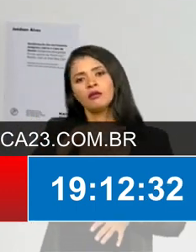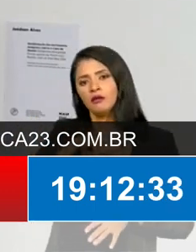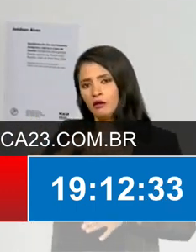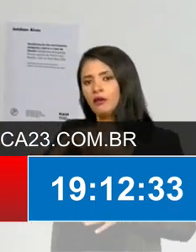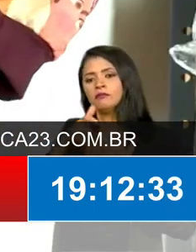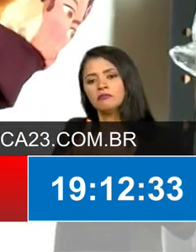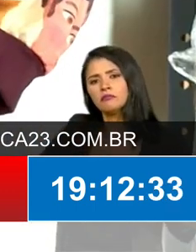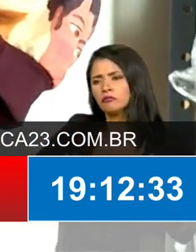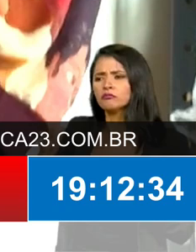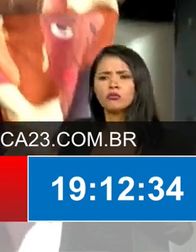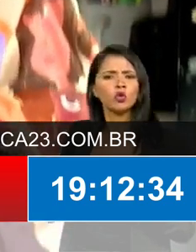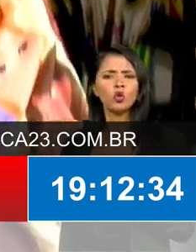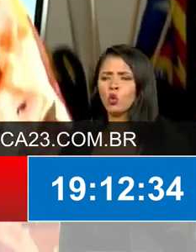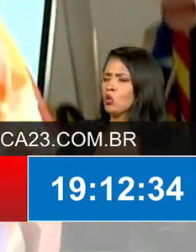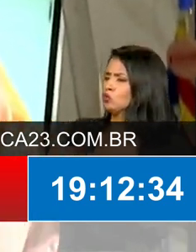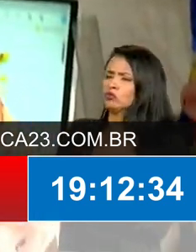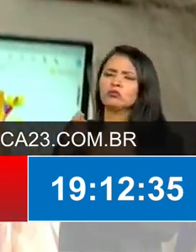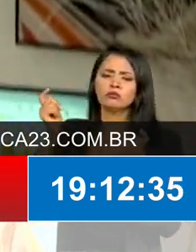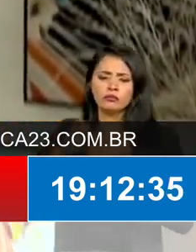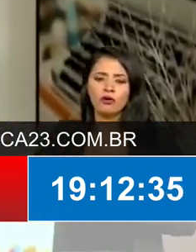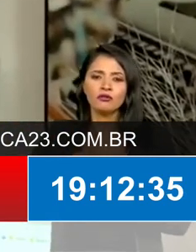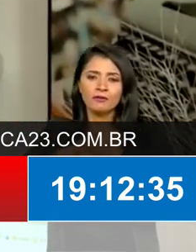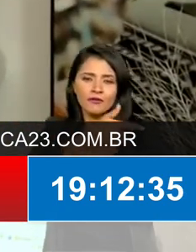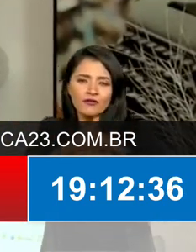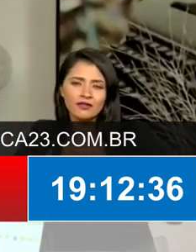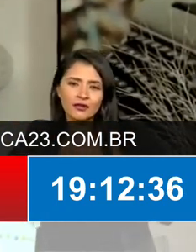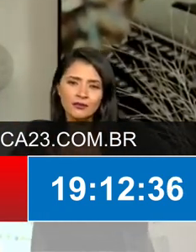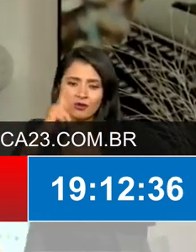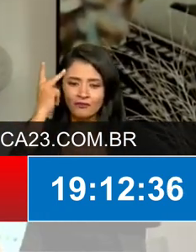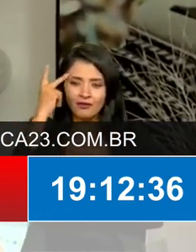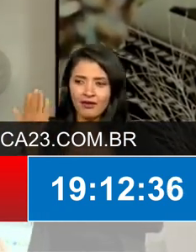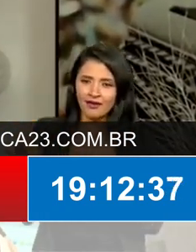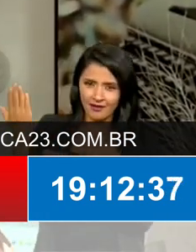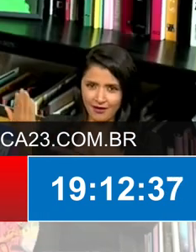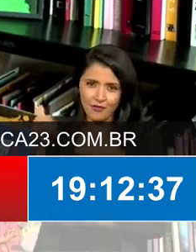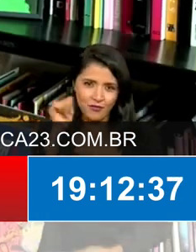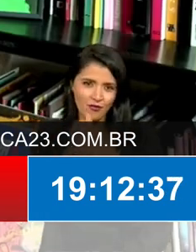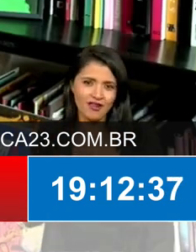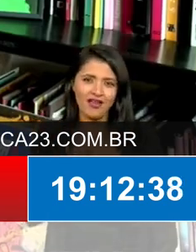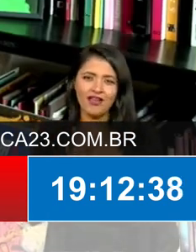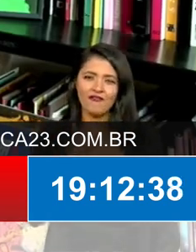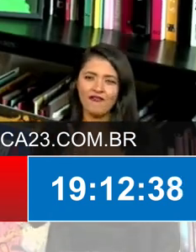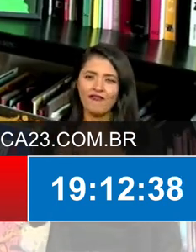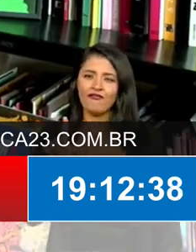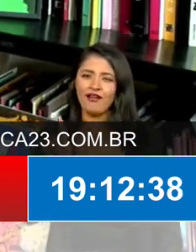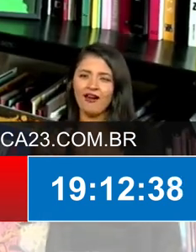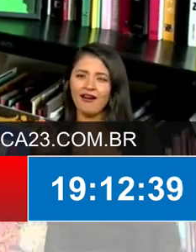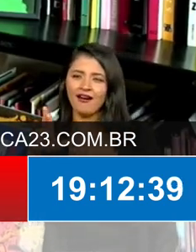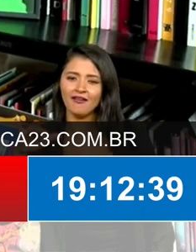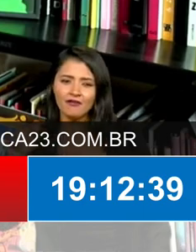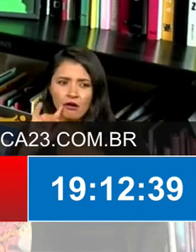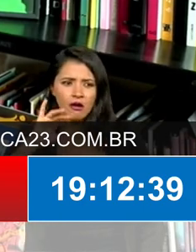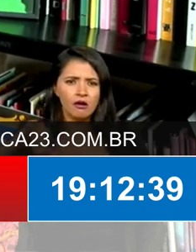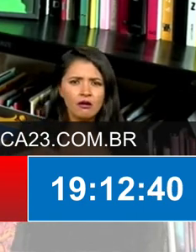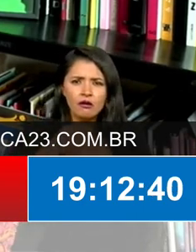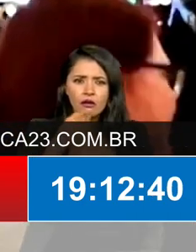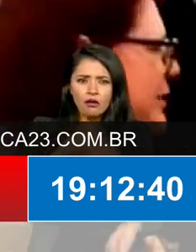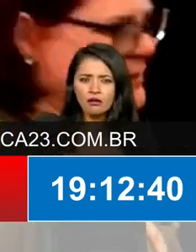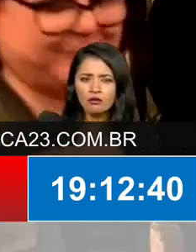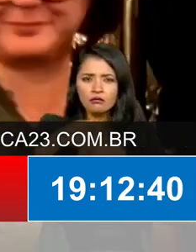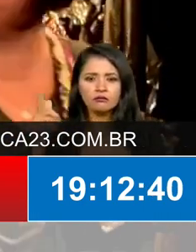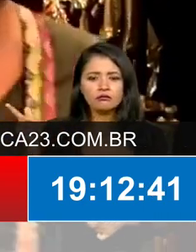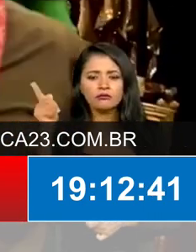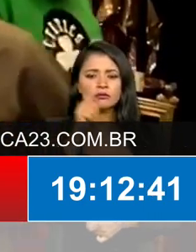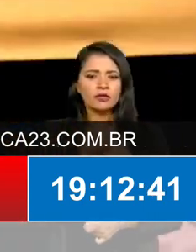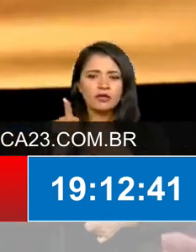para todos. Foi na diversidade paulistana que a Flávia viu uma grande oportunidade de negócio,